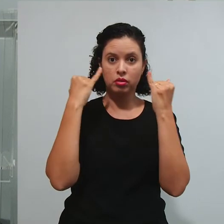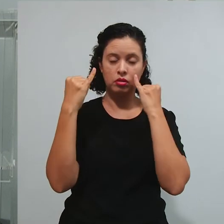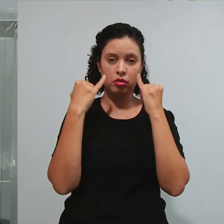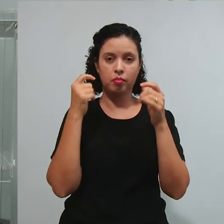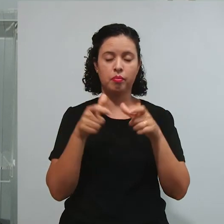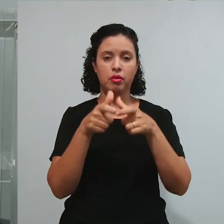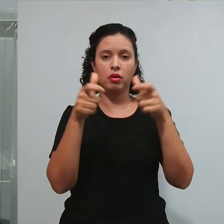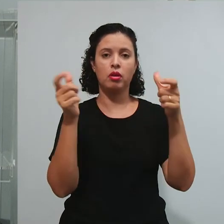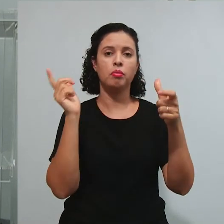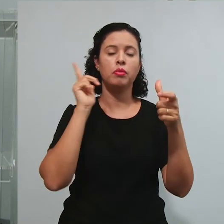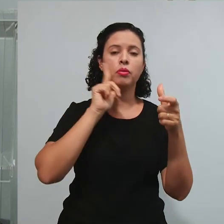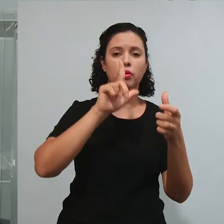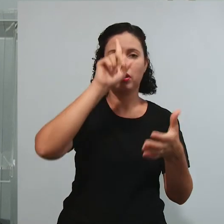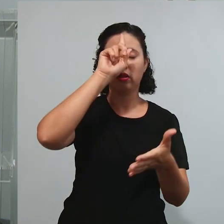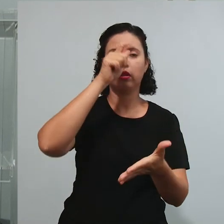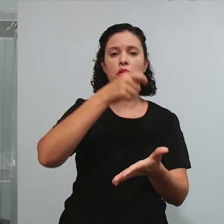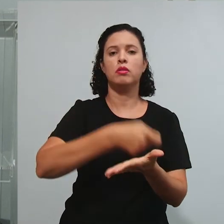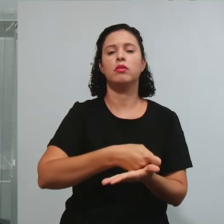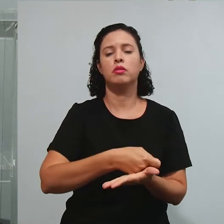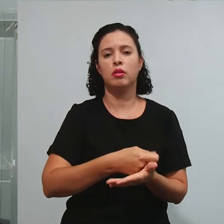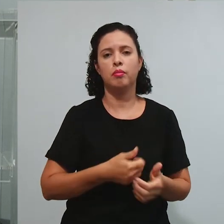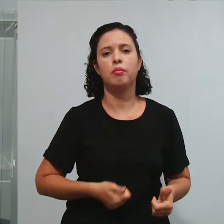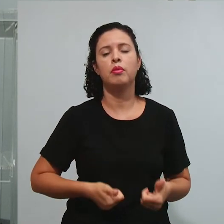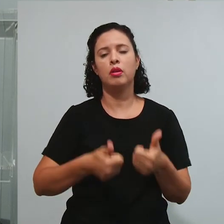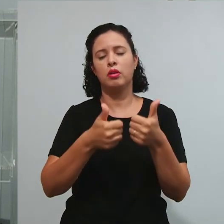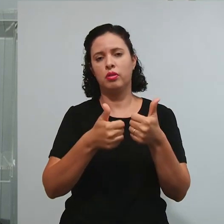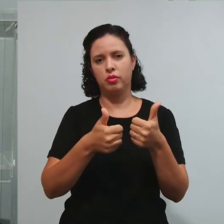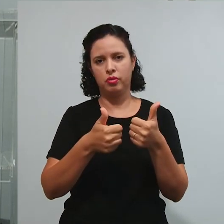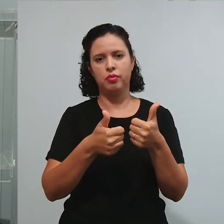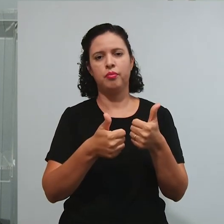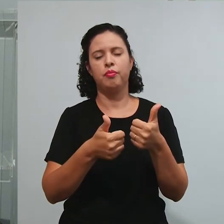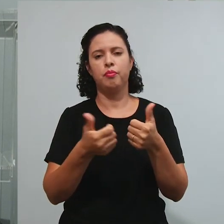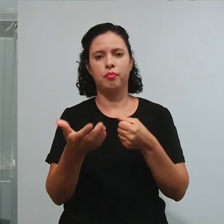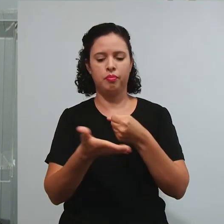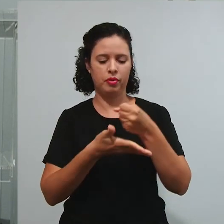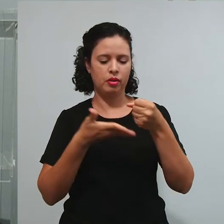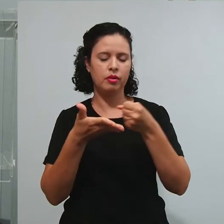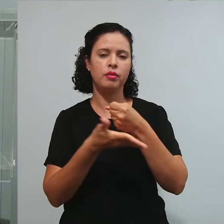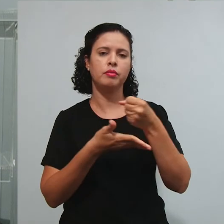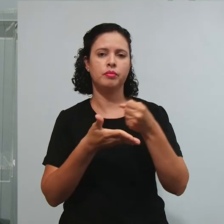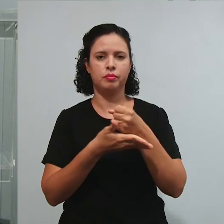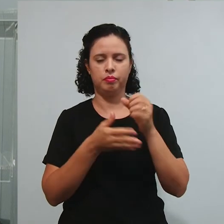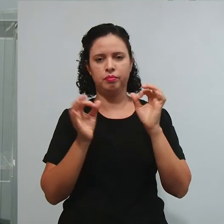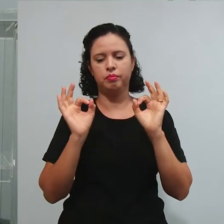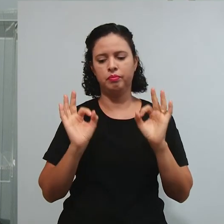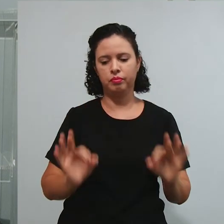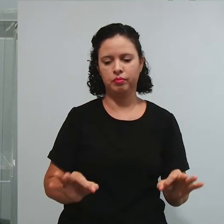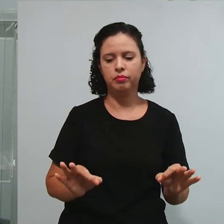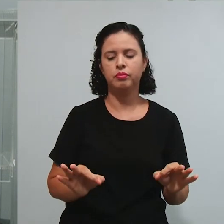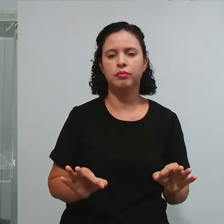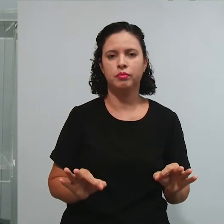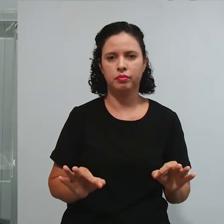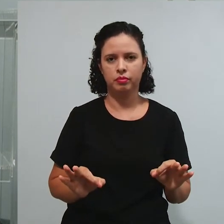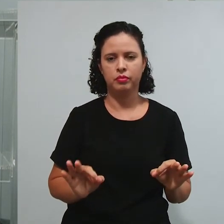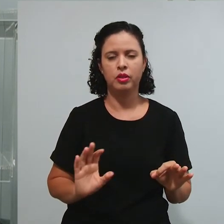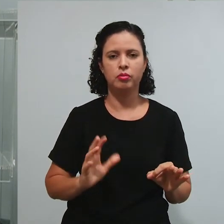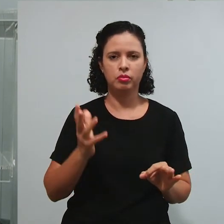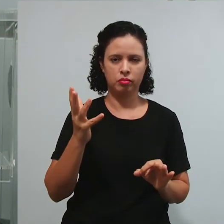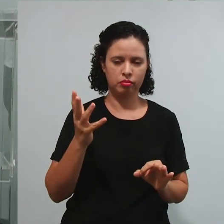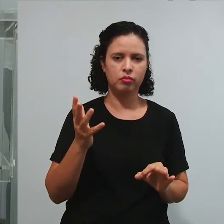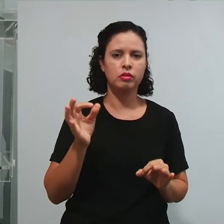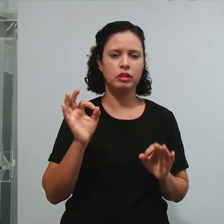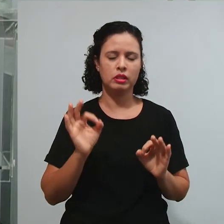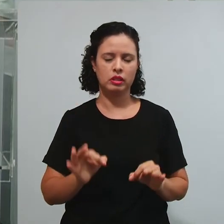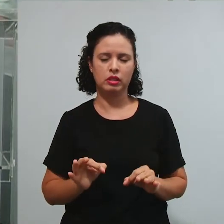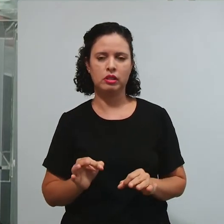possíveis para que possa tomar as melhores decisões baseadas ali em fatos, né, em situações que